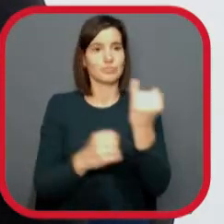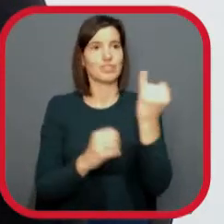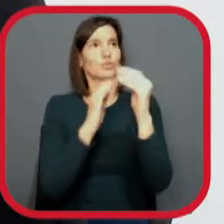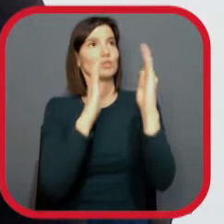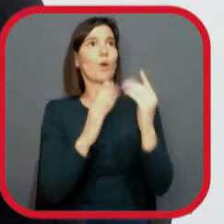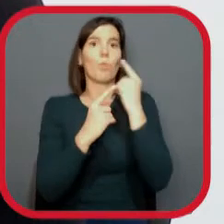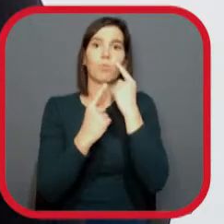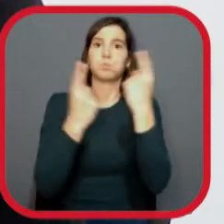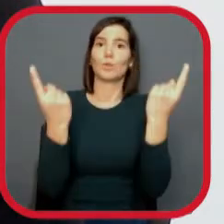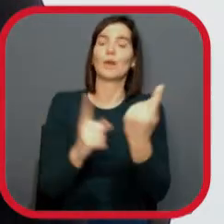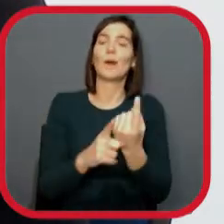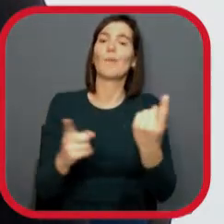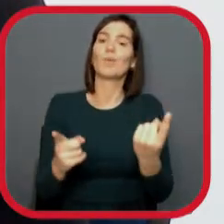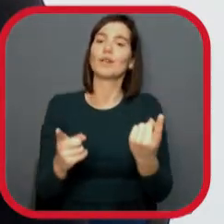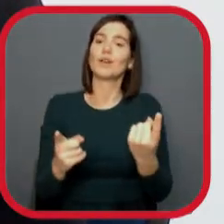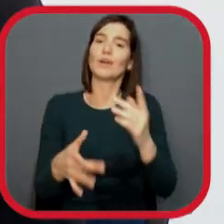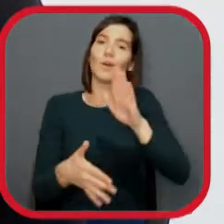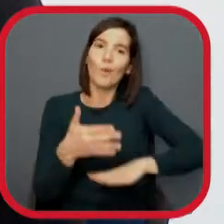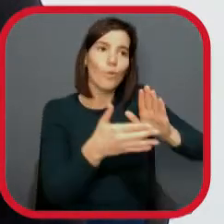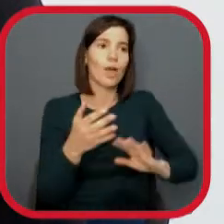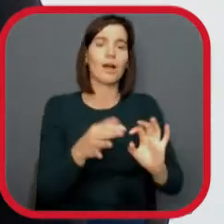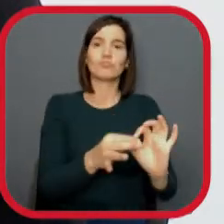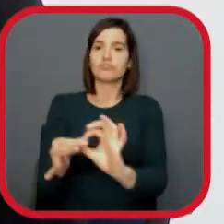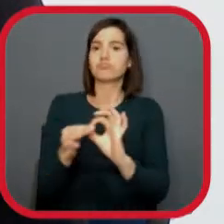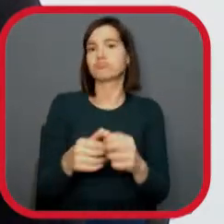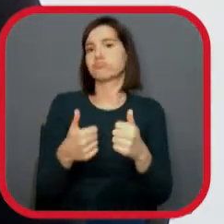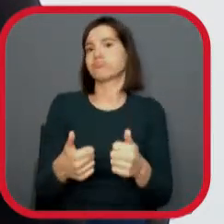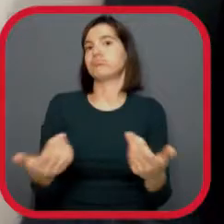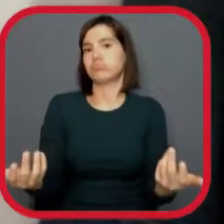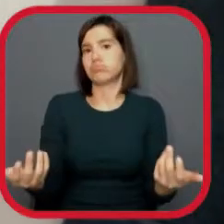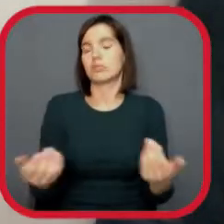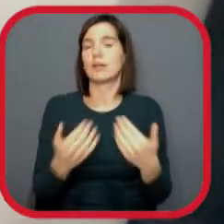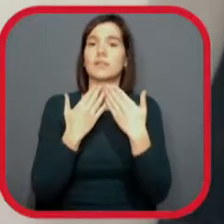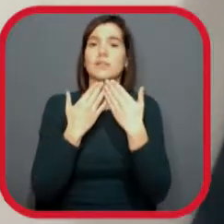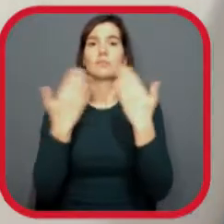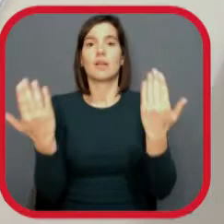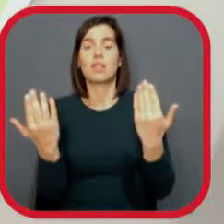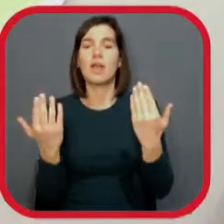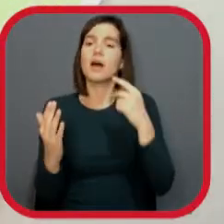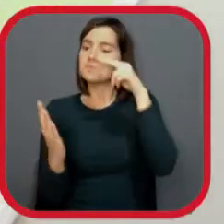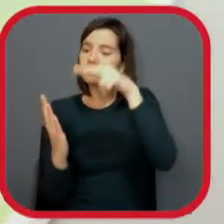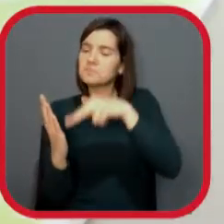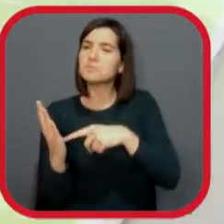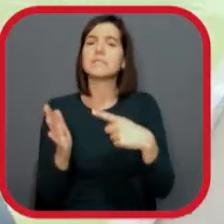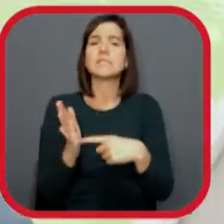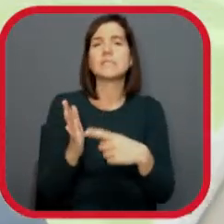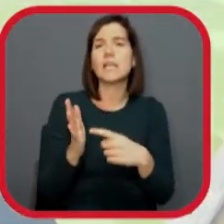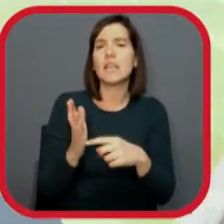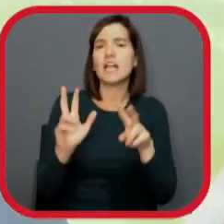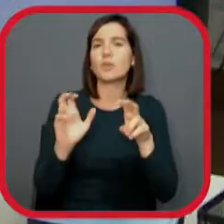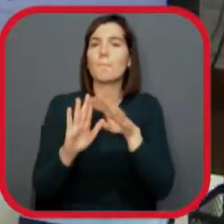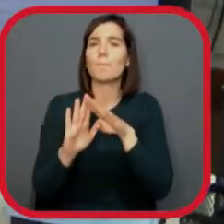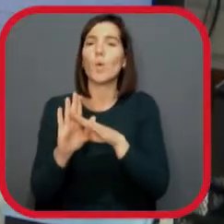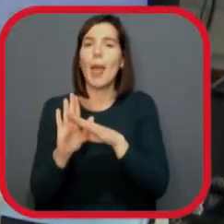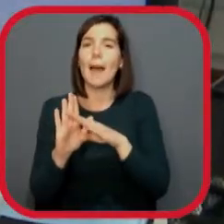facto, o nível de companheirismo é bastante grande. De manhã vejo quais são as necessidades do programa